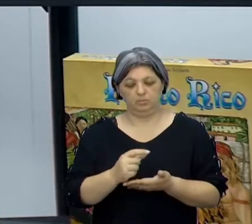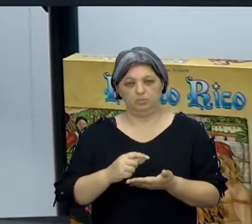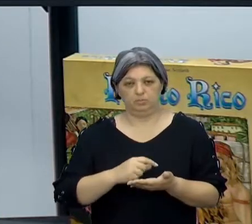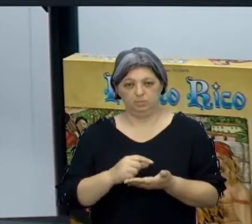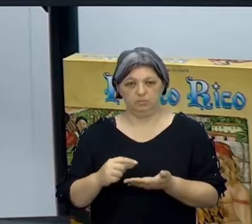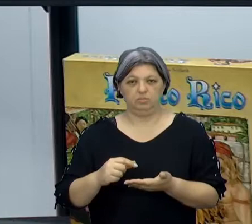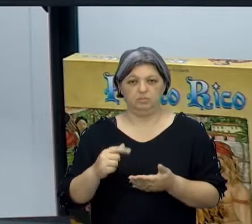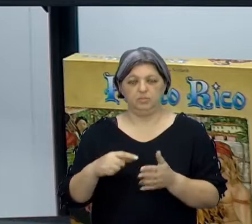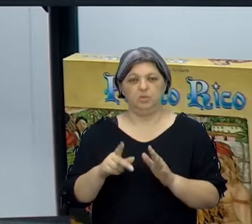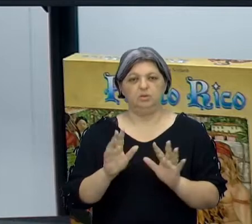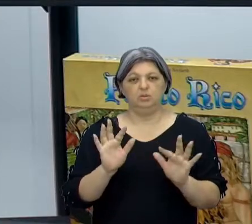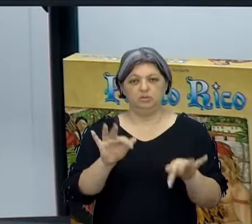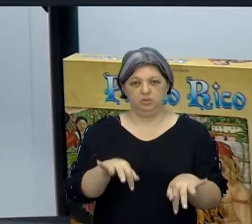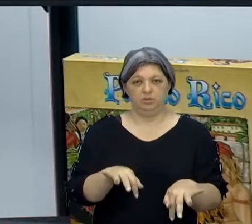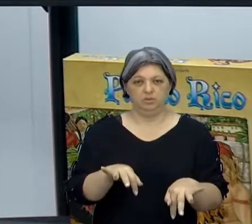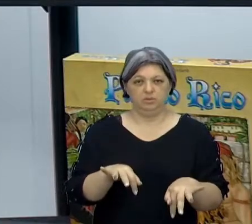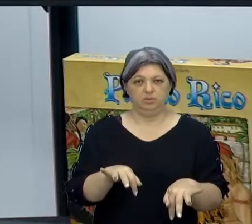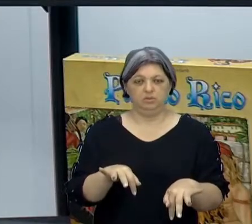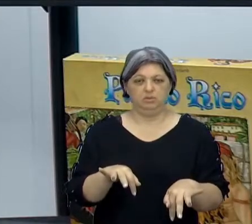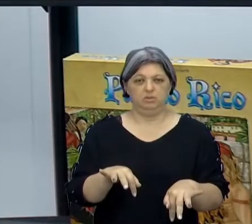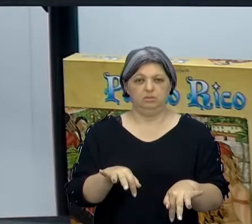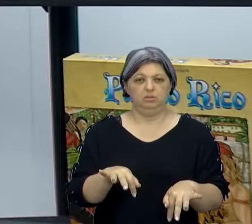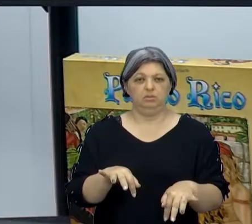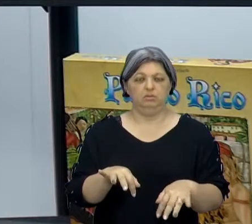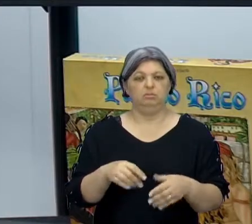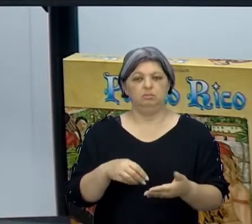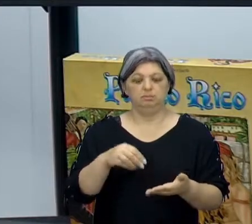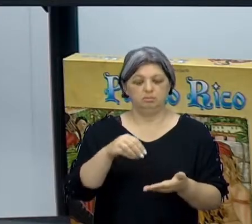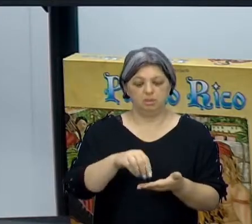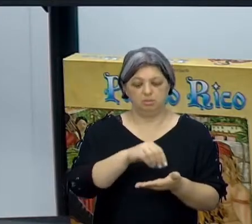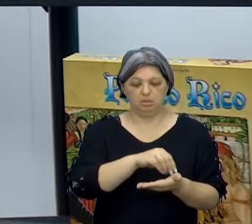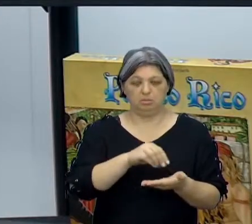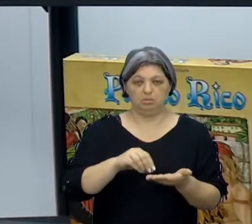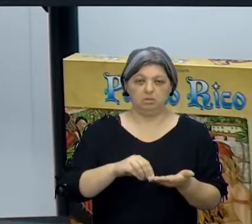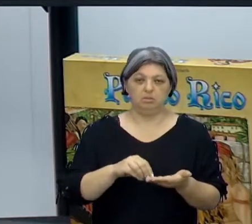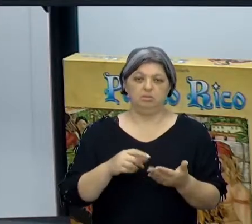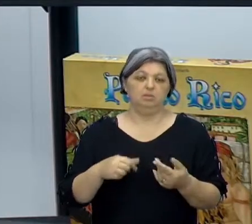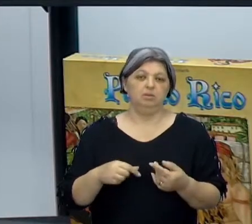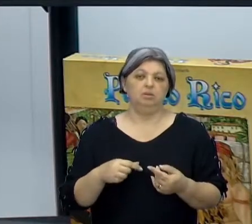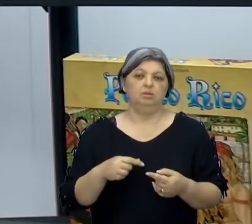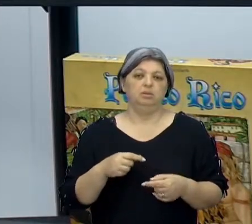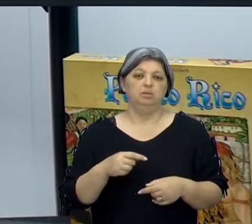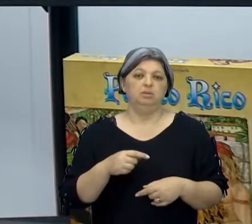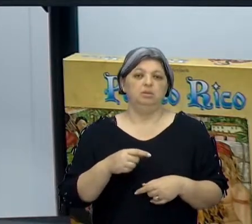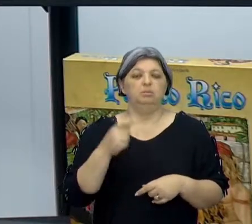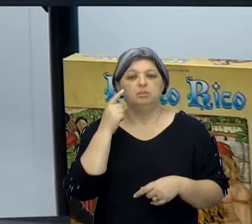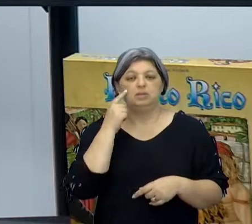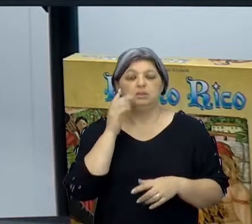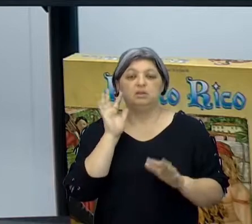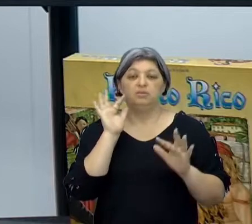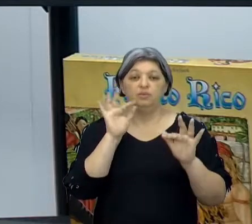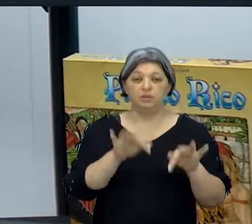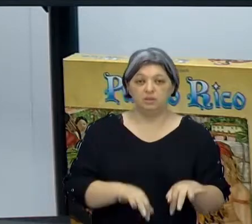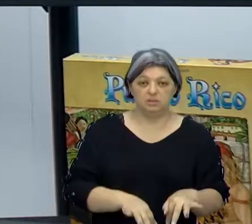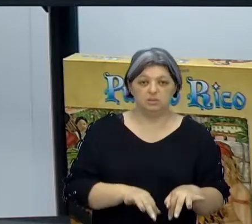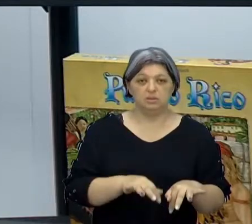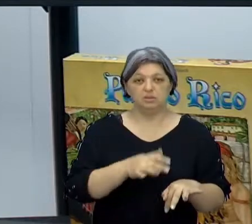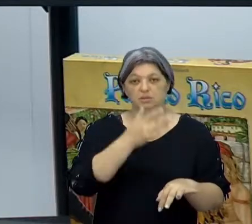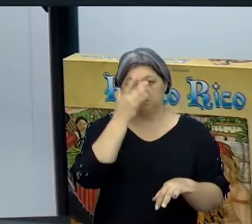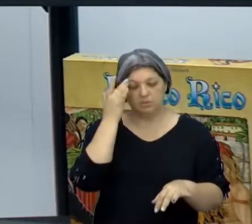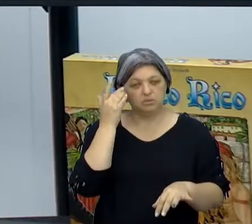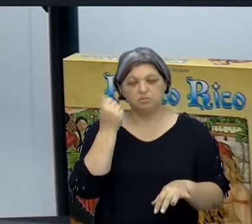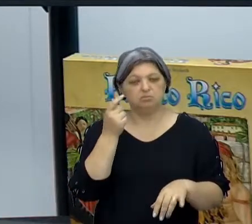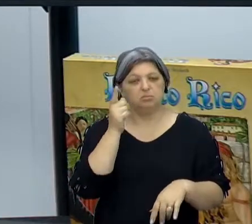momento para o jogo acabar. Ou seja, você colocar questões que não farão com que o jogador continue o jogo sem ter mais o que ele